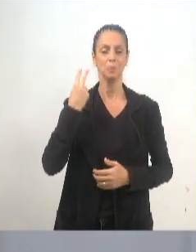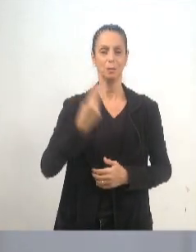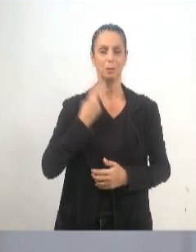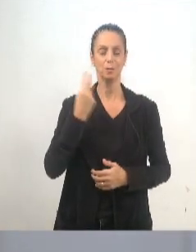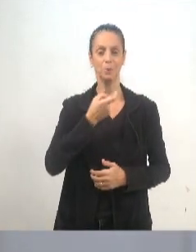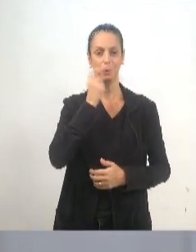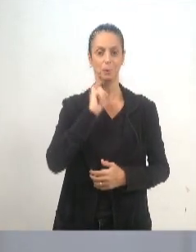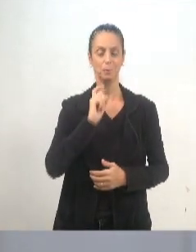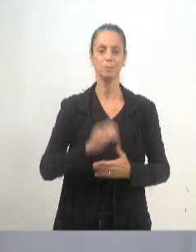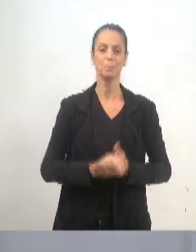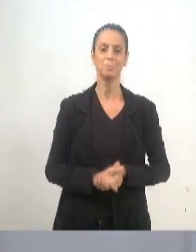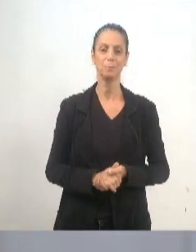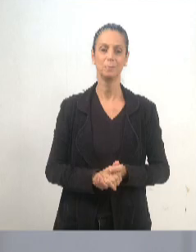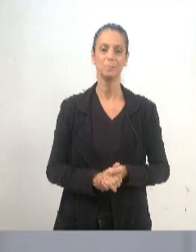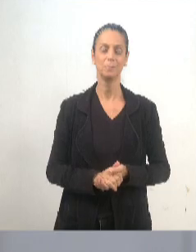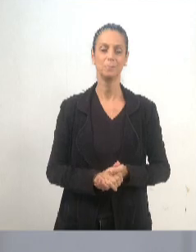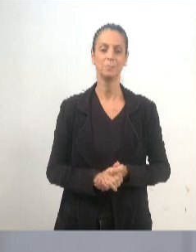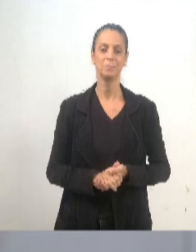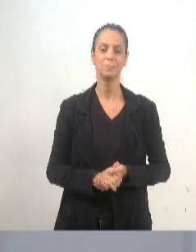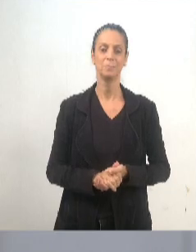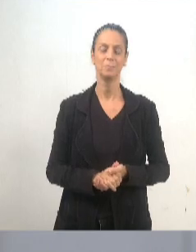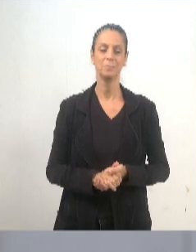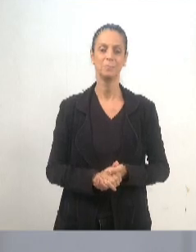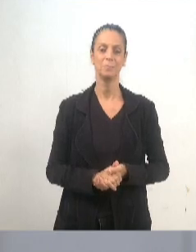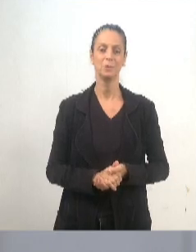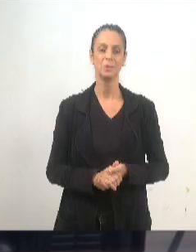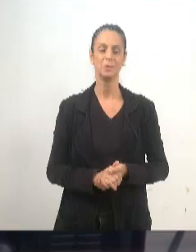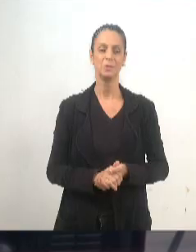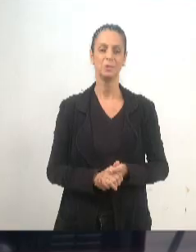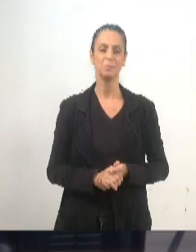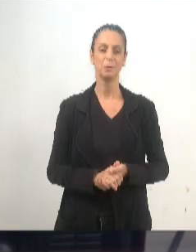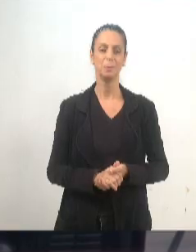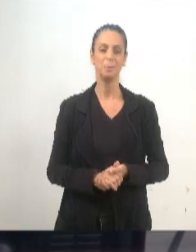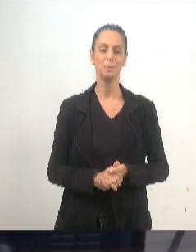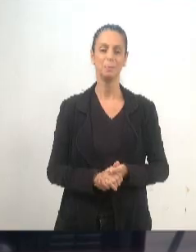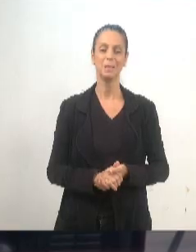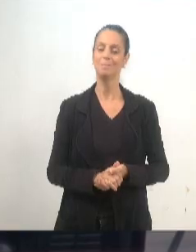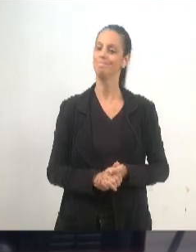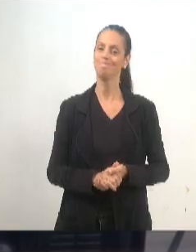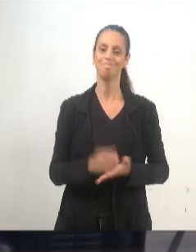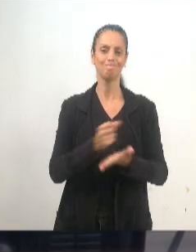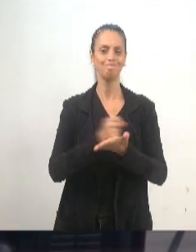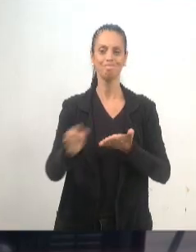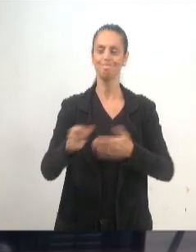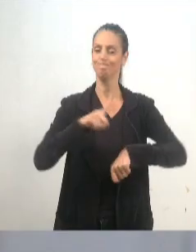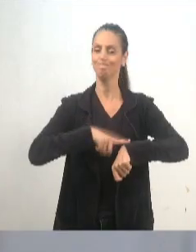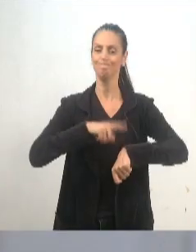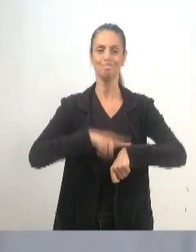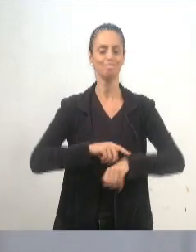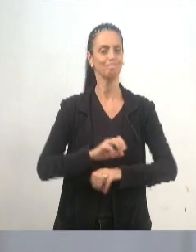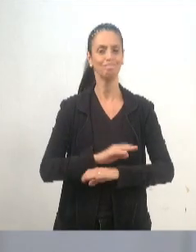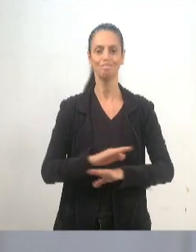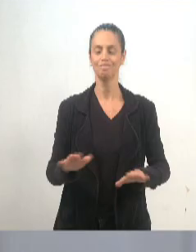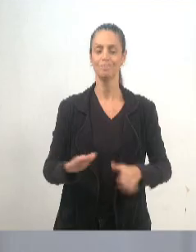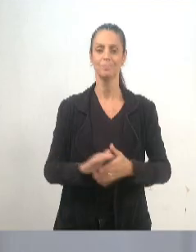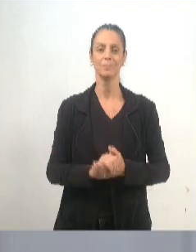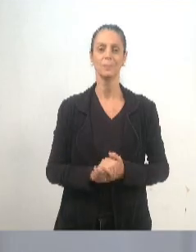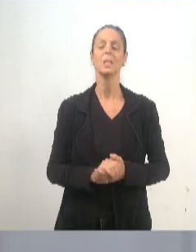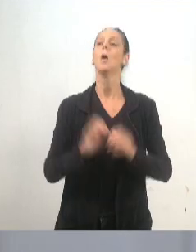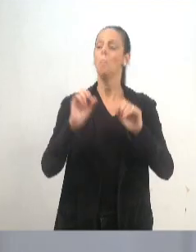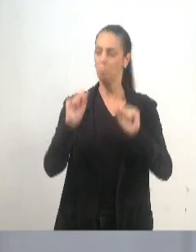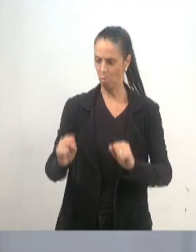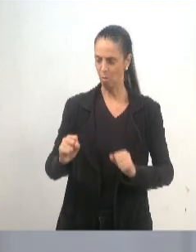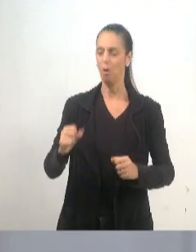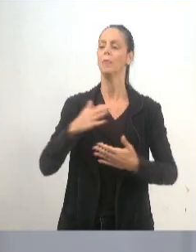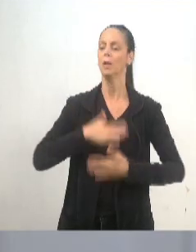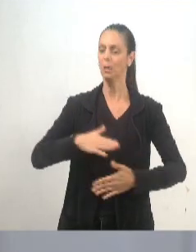Ferrari 22. Já tinha passado do tempo, vereador Obrigado. O vereador, pode ficar tranquilo que eu